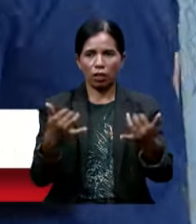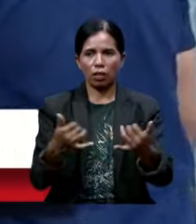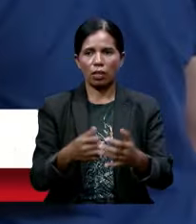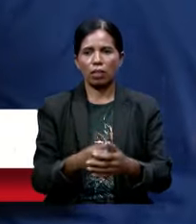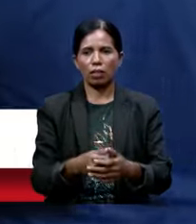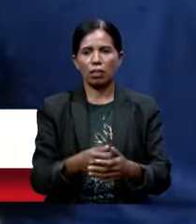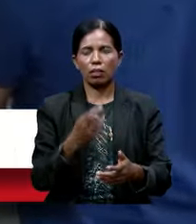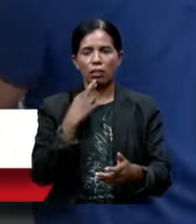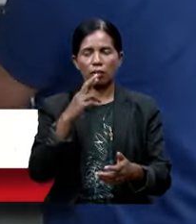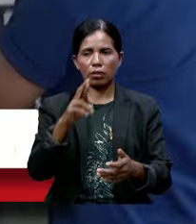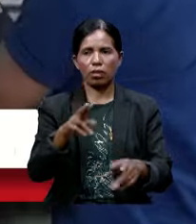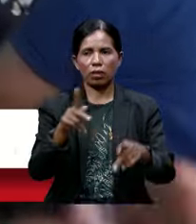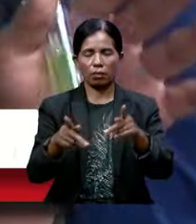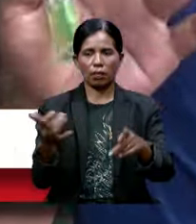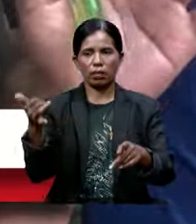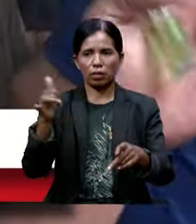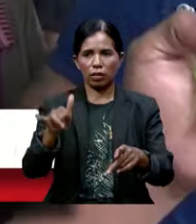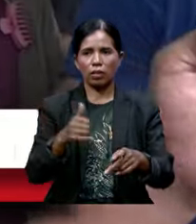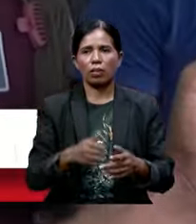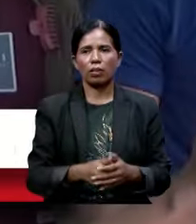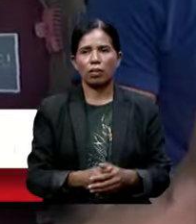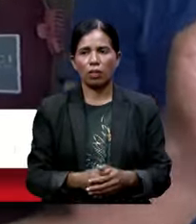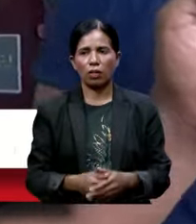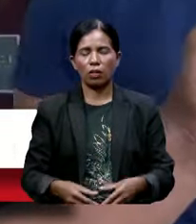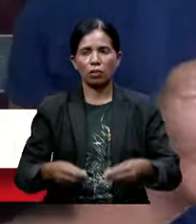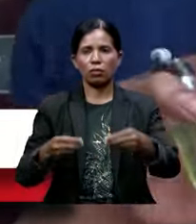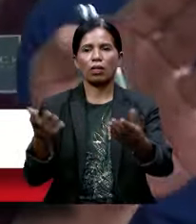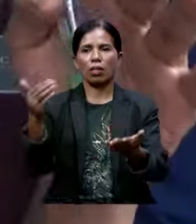responde emergência vai ser nema ka, fo fila fali,